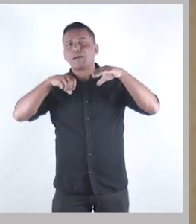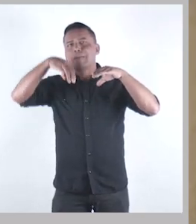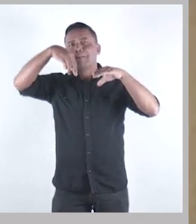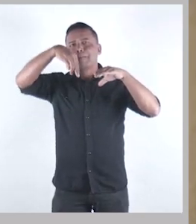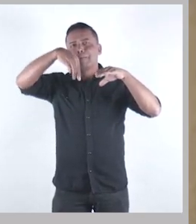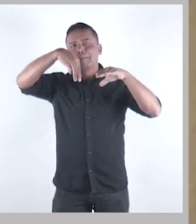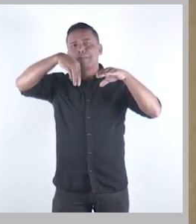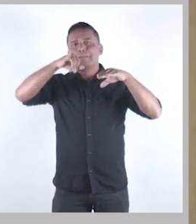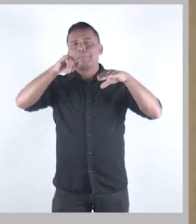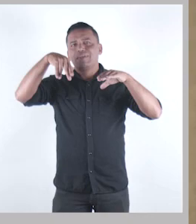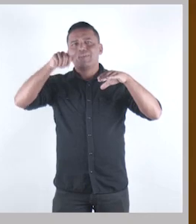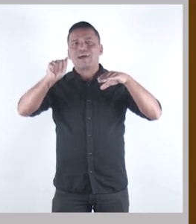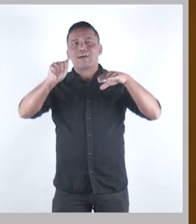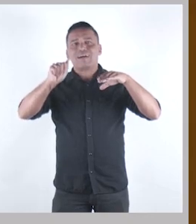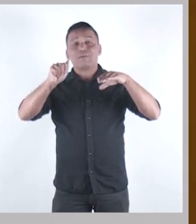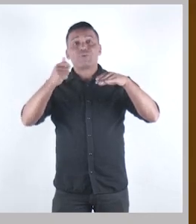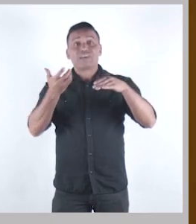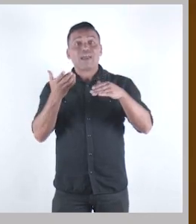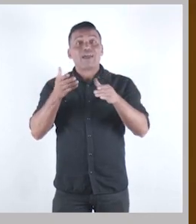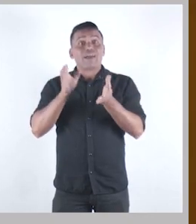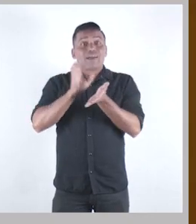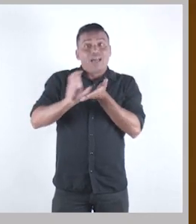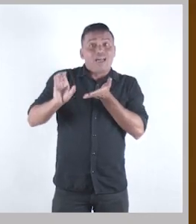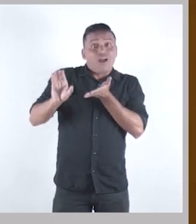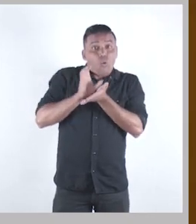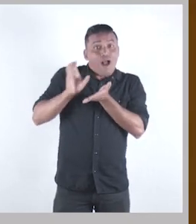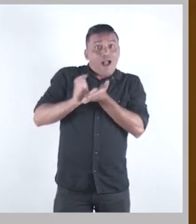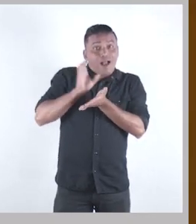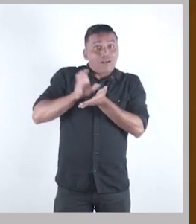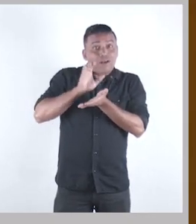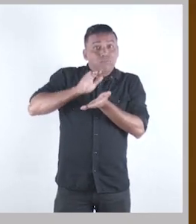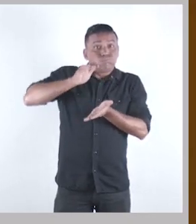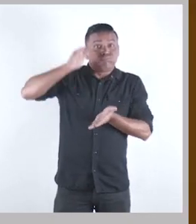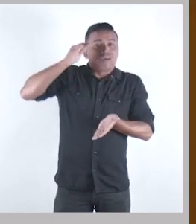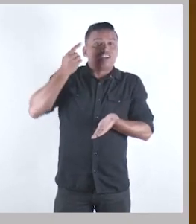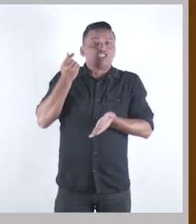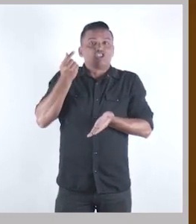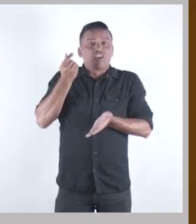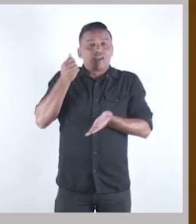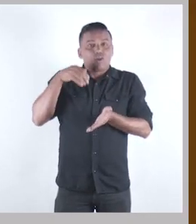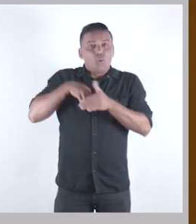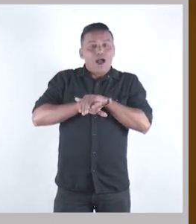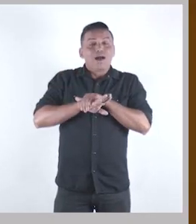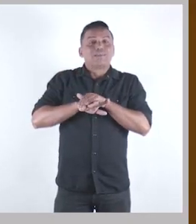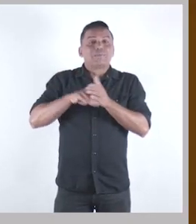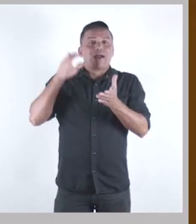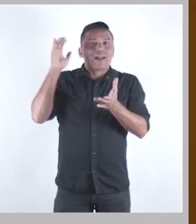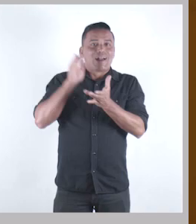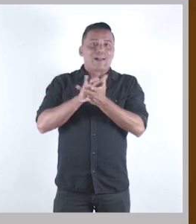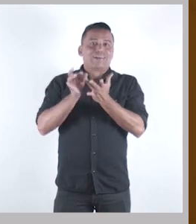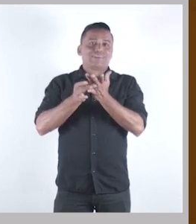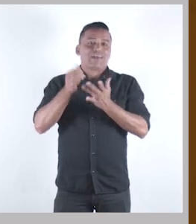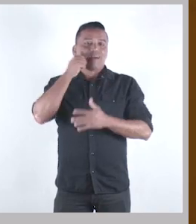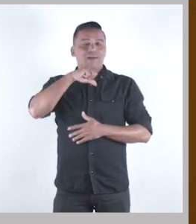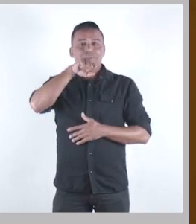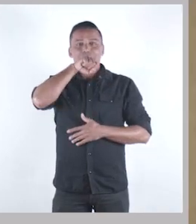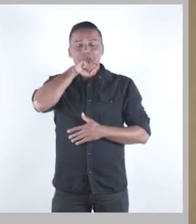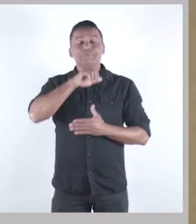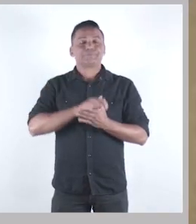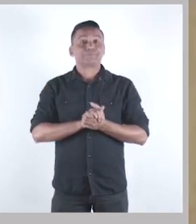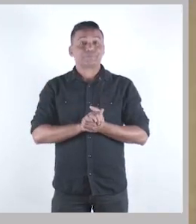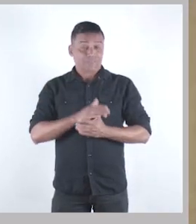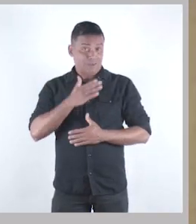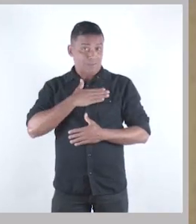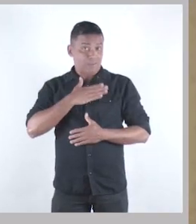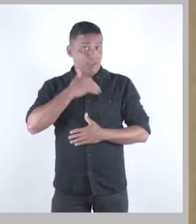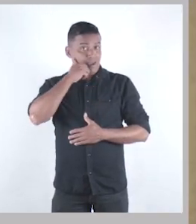nas minas para juntar dinheiro para poder casar com a minha mãe. E depois disso ele tornou-se esse operário que foi aqui referido. A minha mãe,